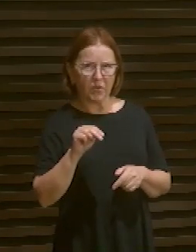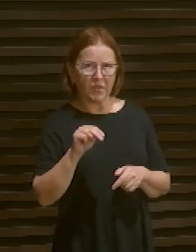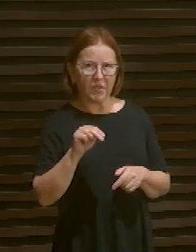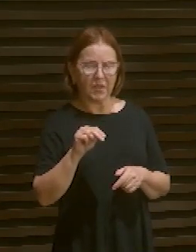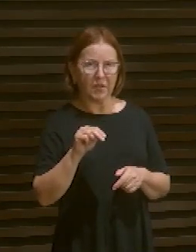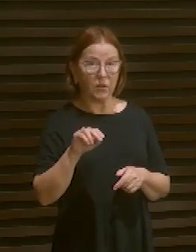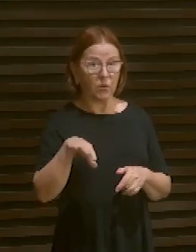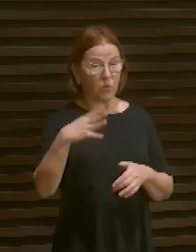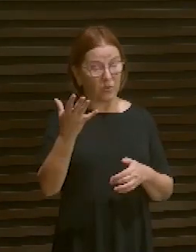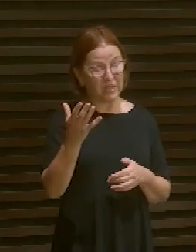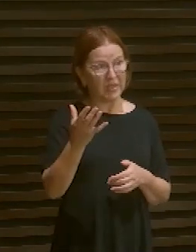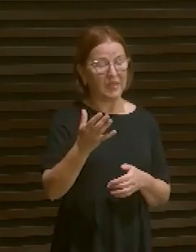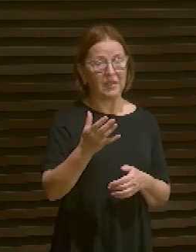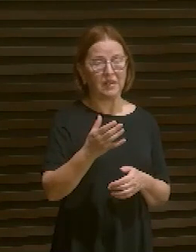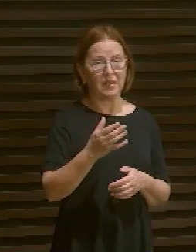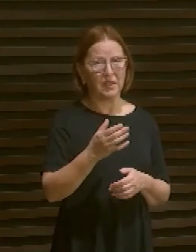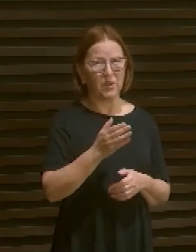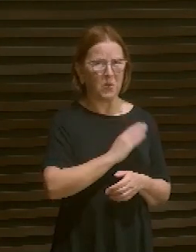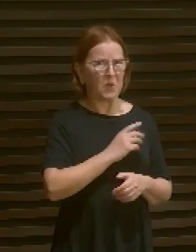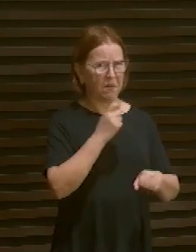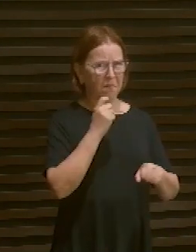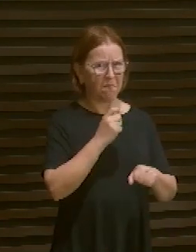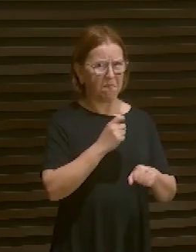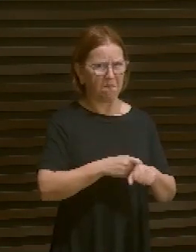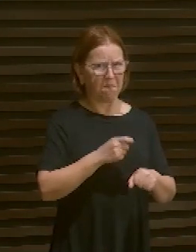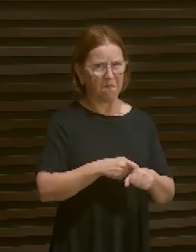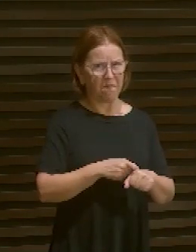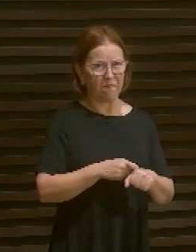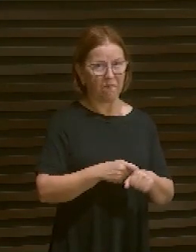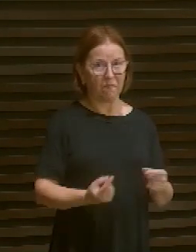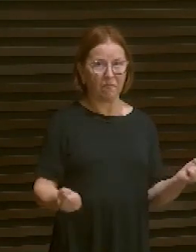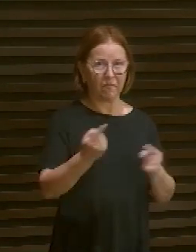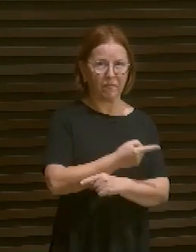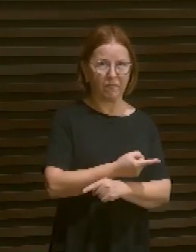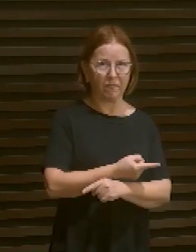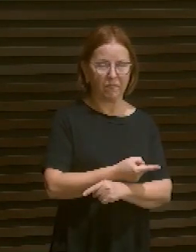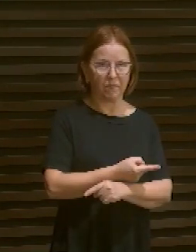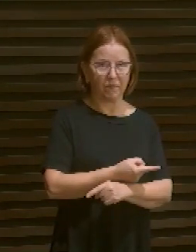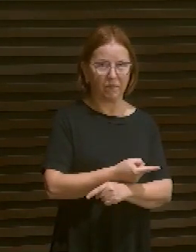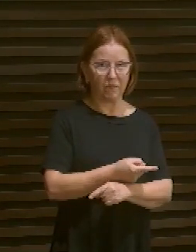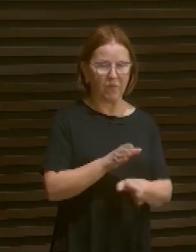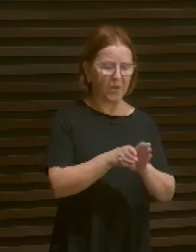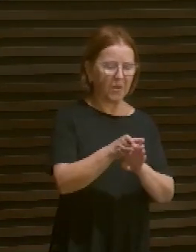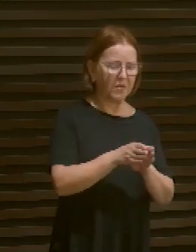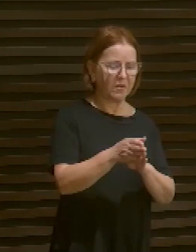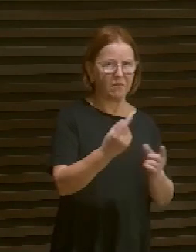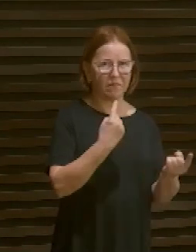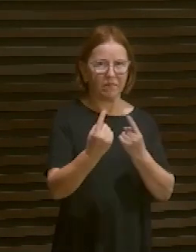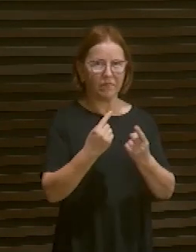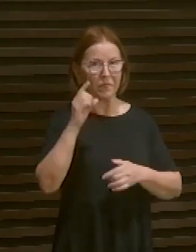de incredulidade que vos afaste do Deus vivo. Pelo contrário, exortai-vos mutuamente cada